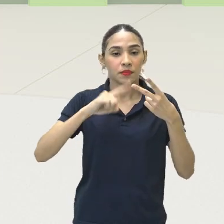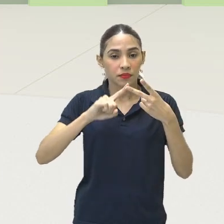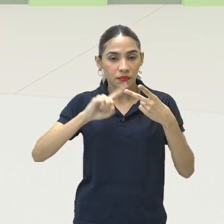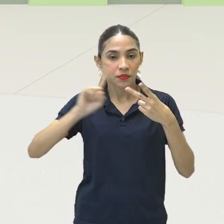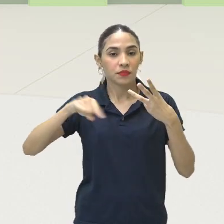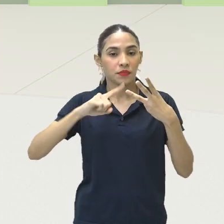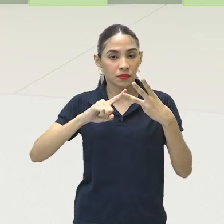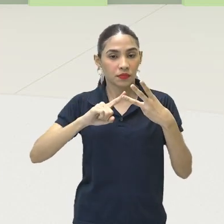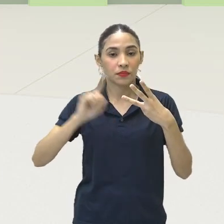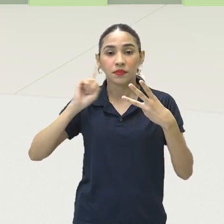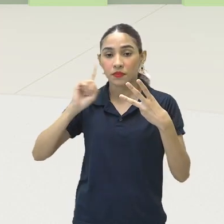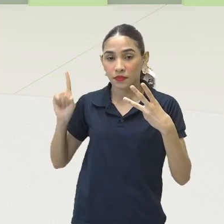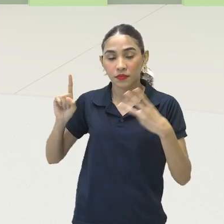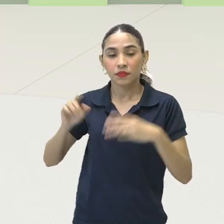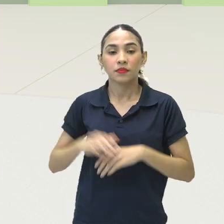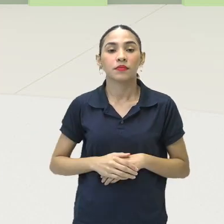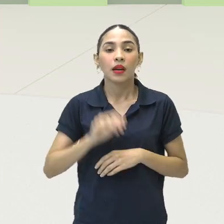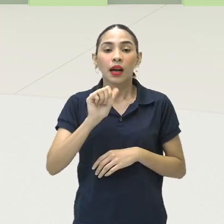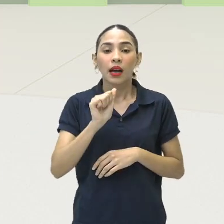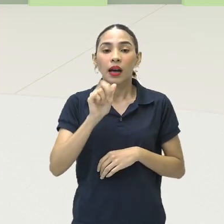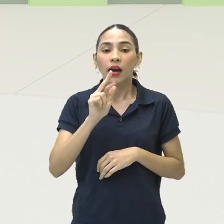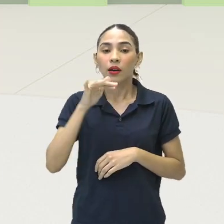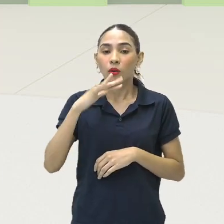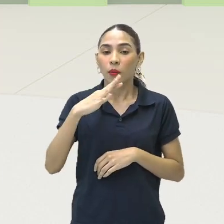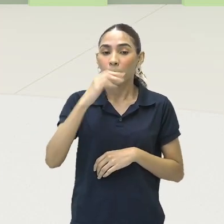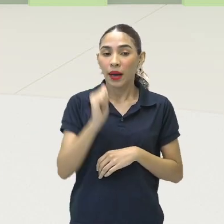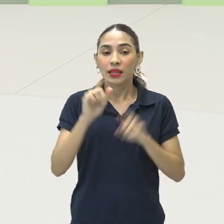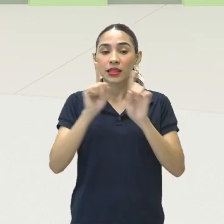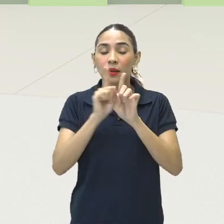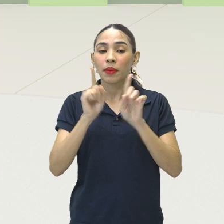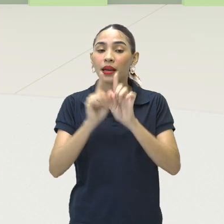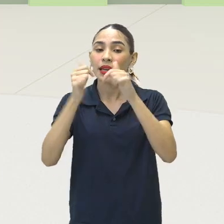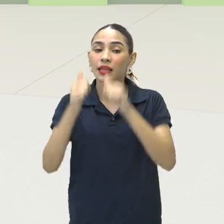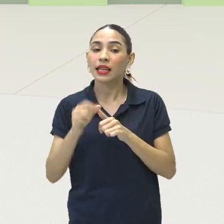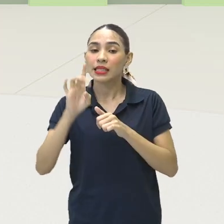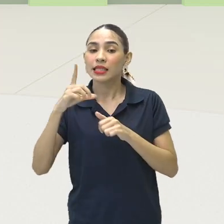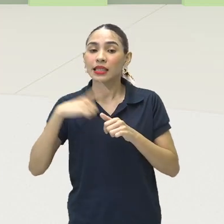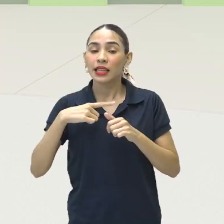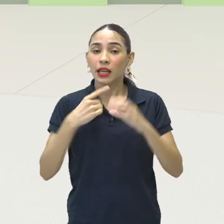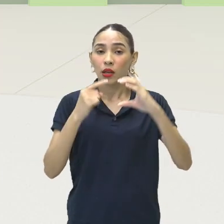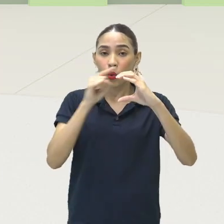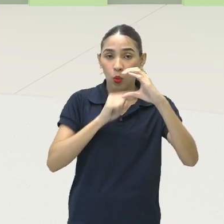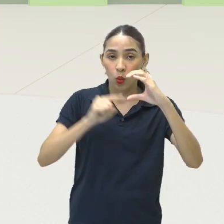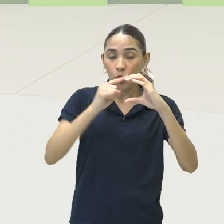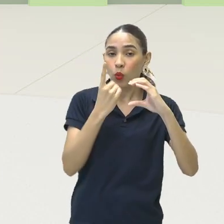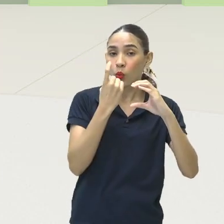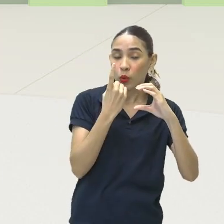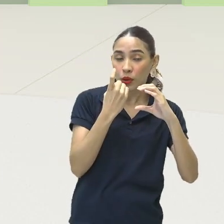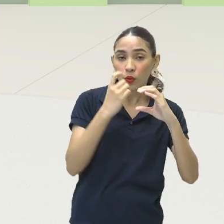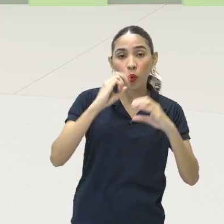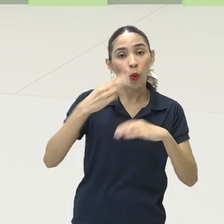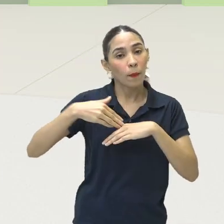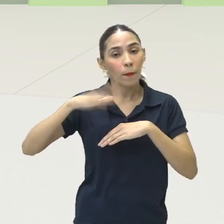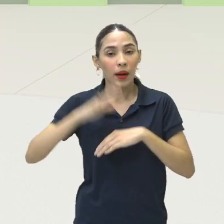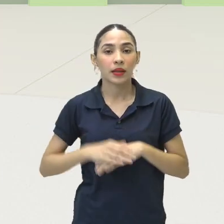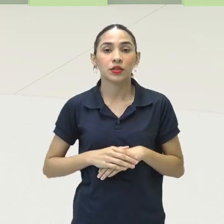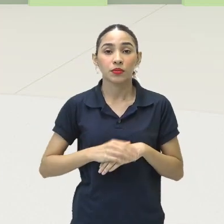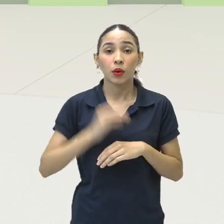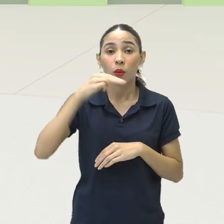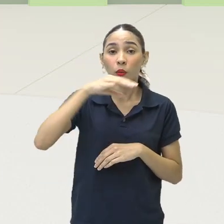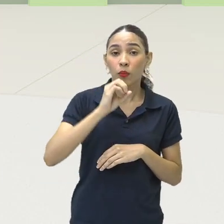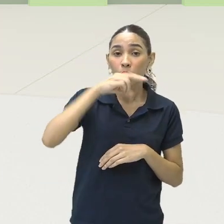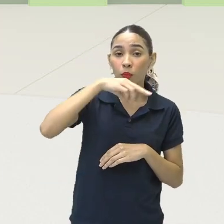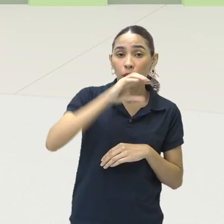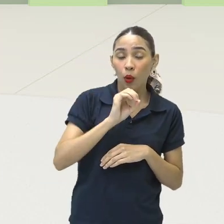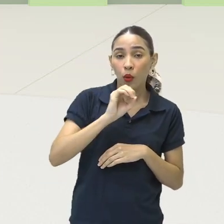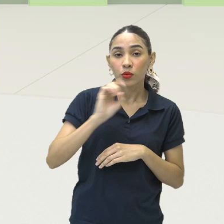heterocíclica. E a cadeia aromática, a gente vai analisar se tem só um núcleo ou mais de um núcleo. Se só tem um, mononuclear. Se tem mais